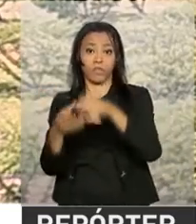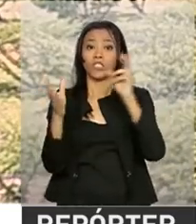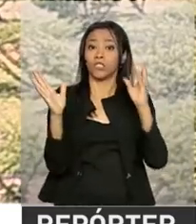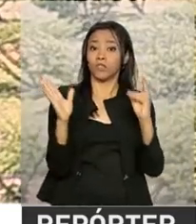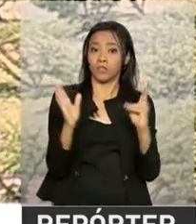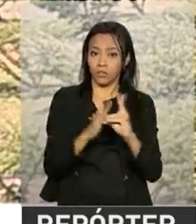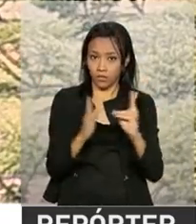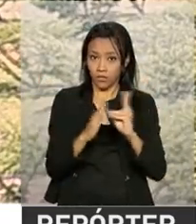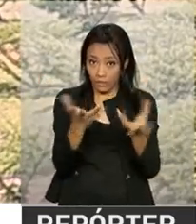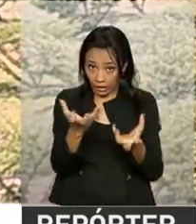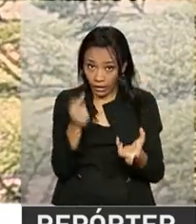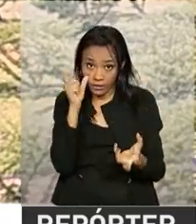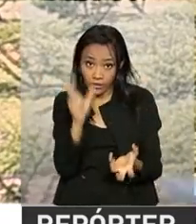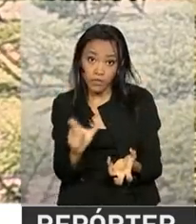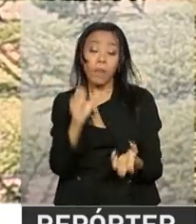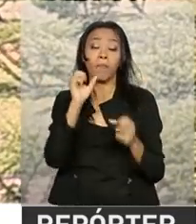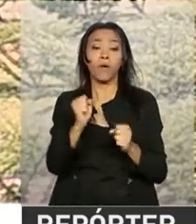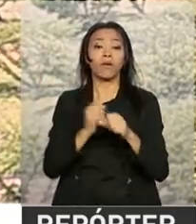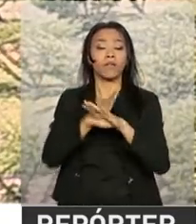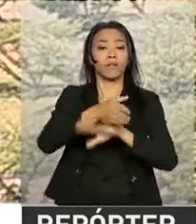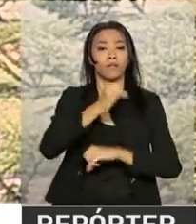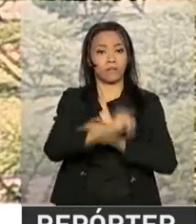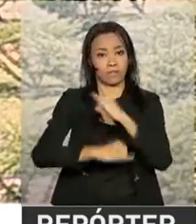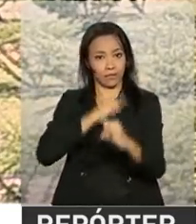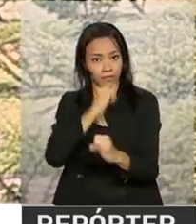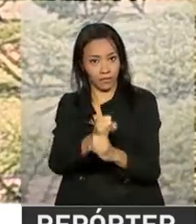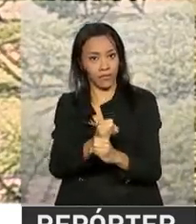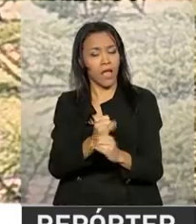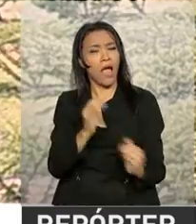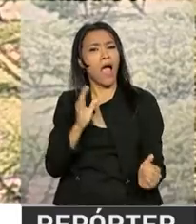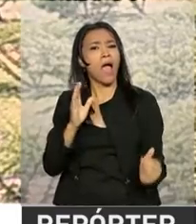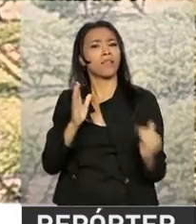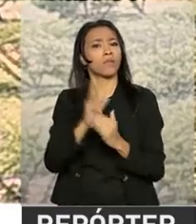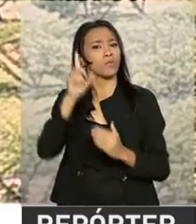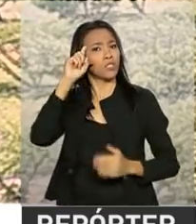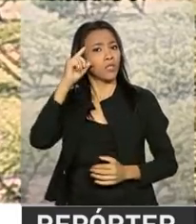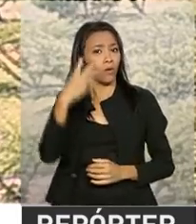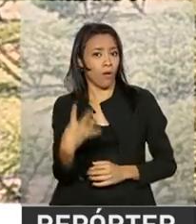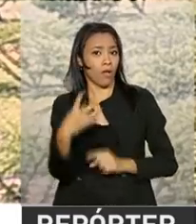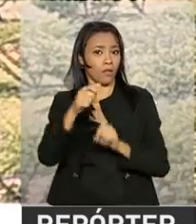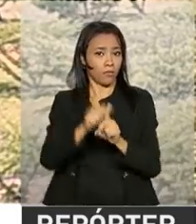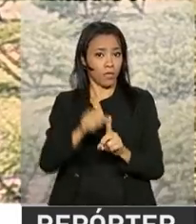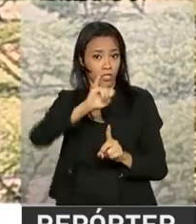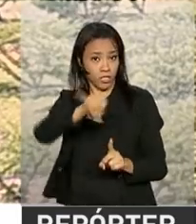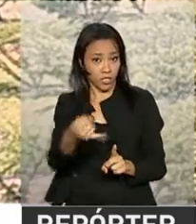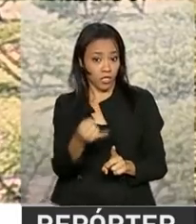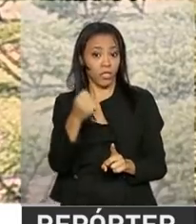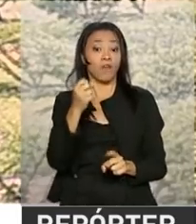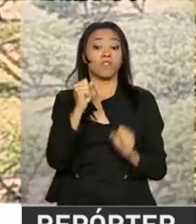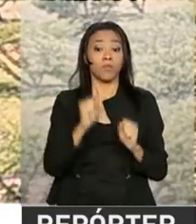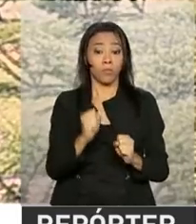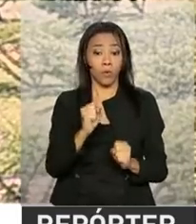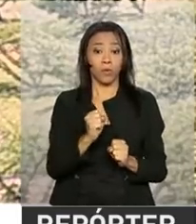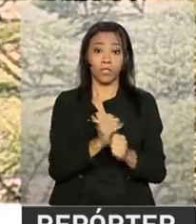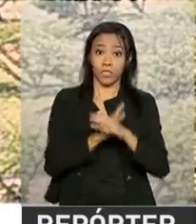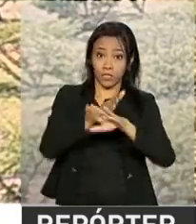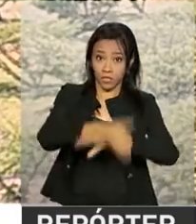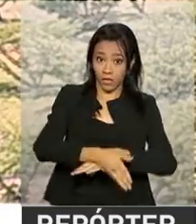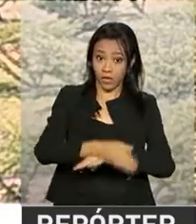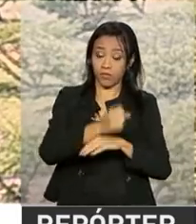participar devem se inscrever no site do sistema do programa até o dia 4 de janeiro. O endereço é o